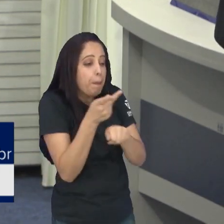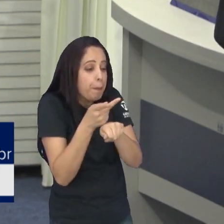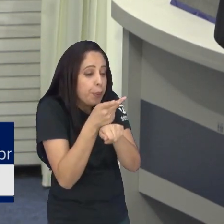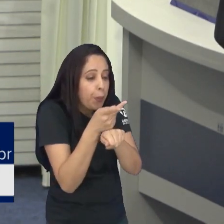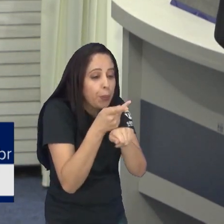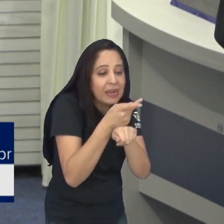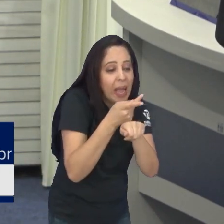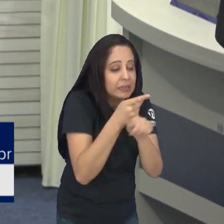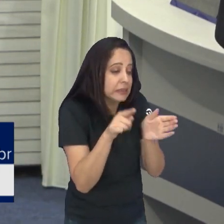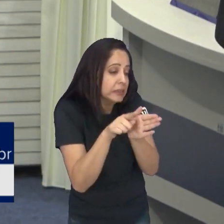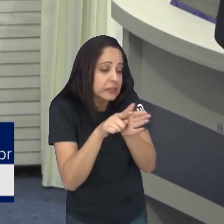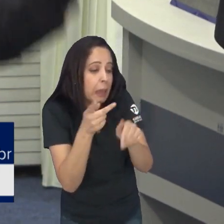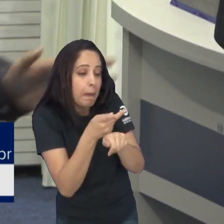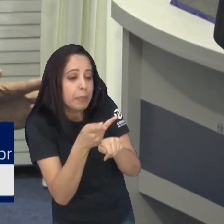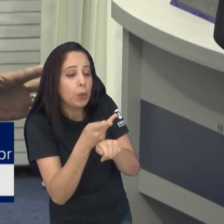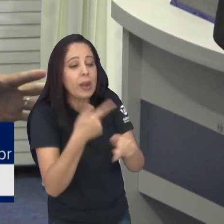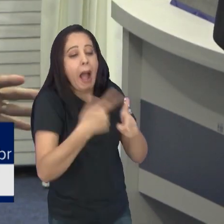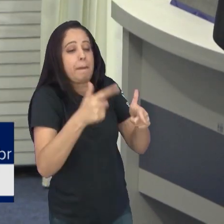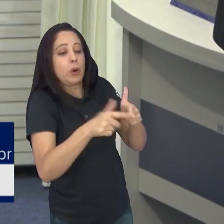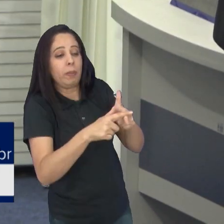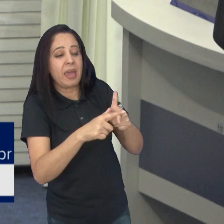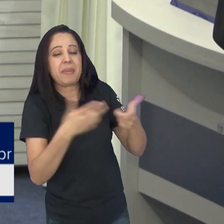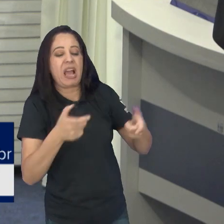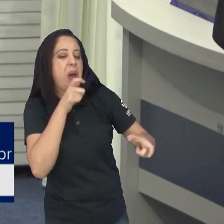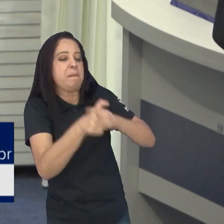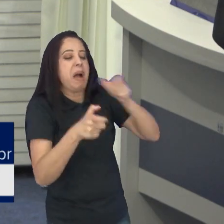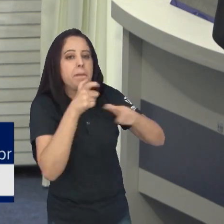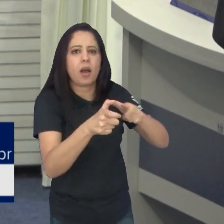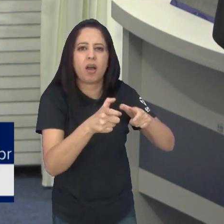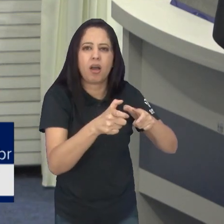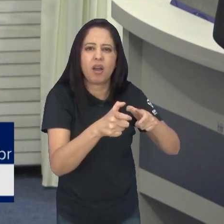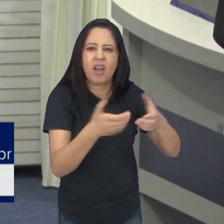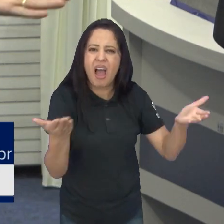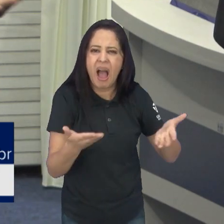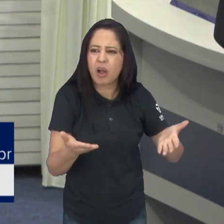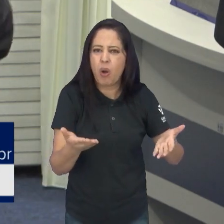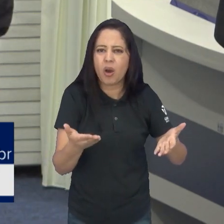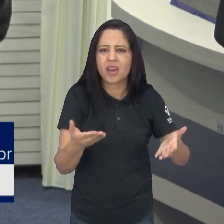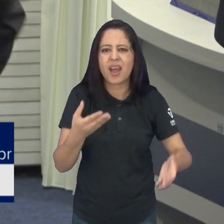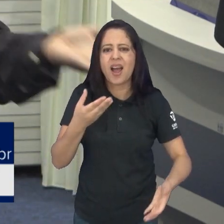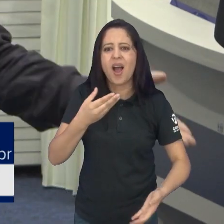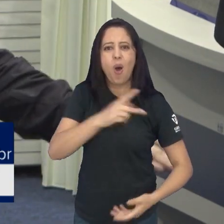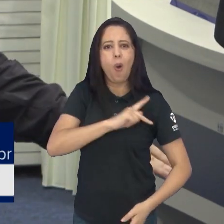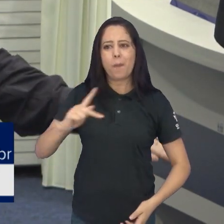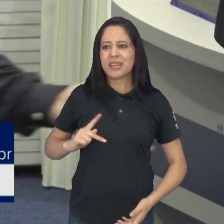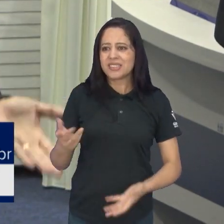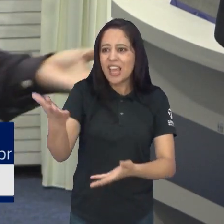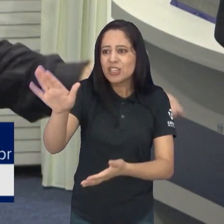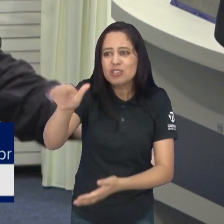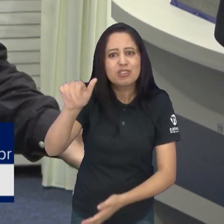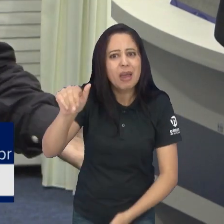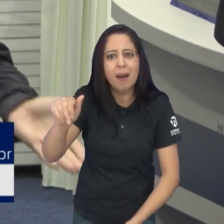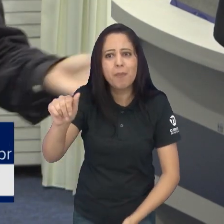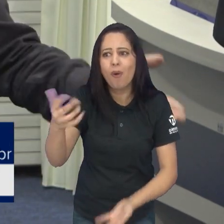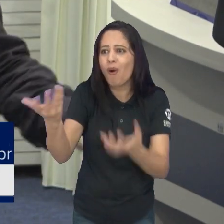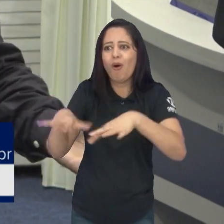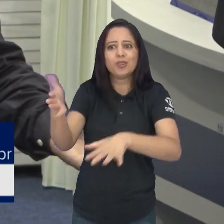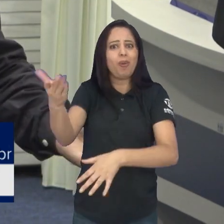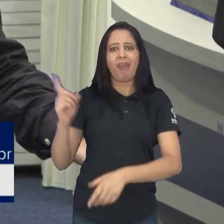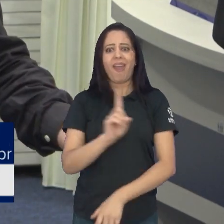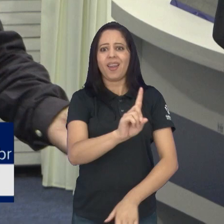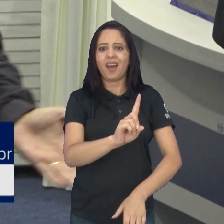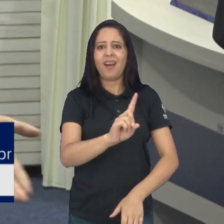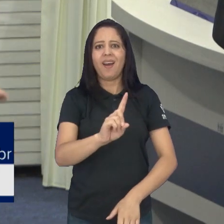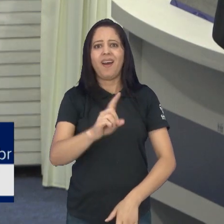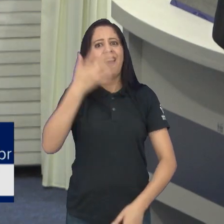Ah, né, vamos aqui, vamos arregaçar com o Fundo Social. Agora, o presidente da comissão faz um convite para ir lá, não quer ir. Eu não entendo mais, eu não sei mais o que está acontecendo